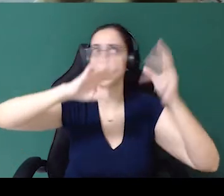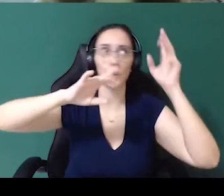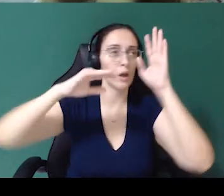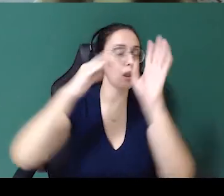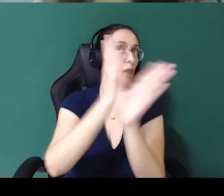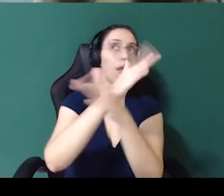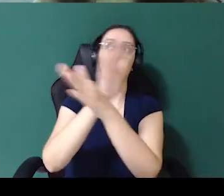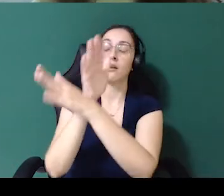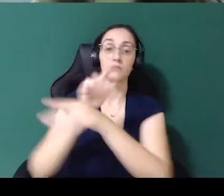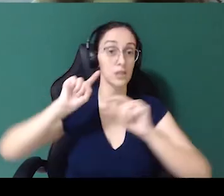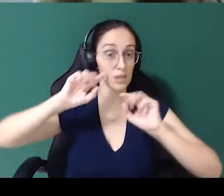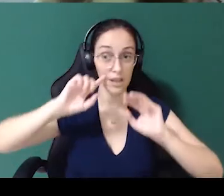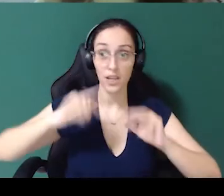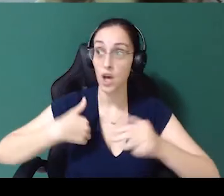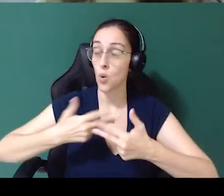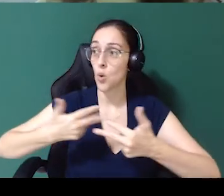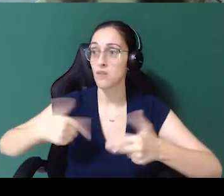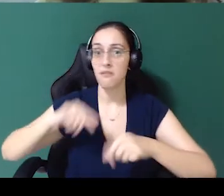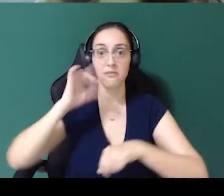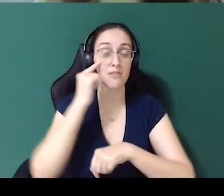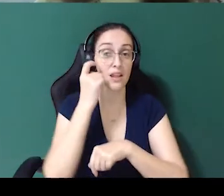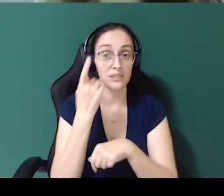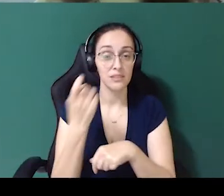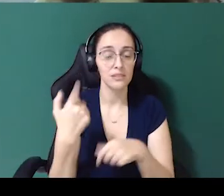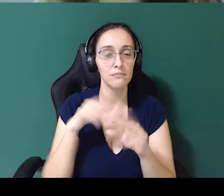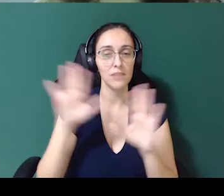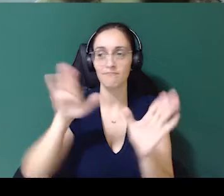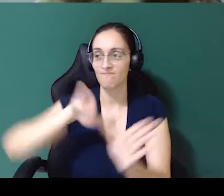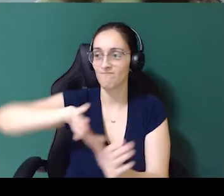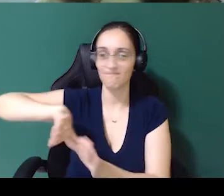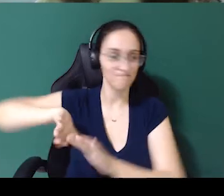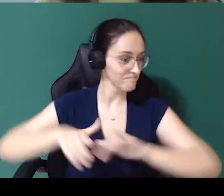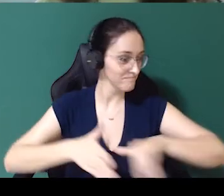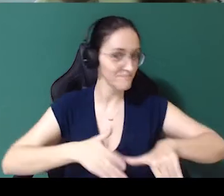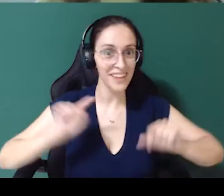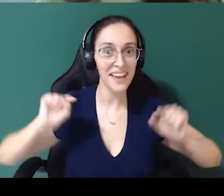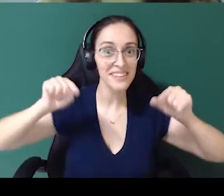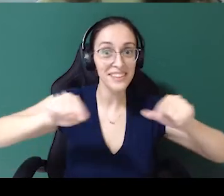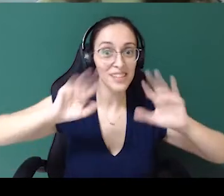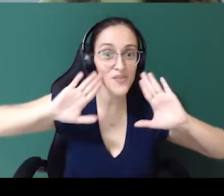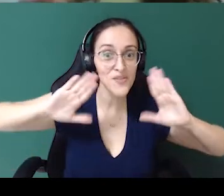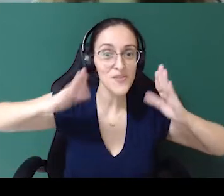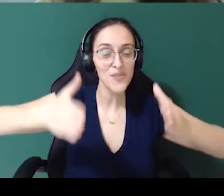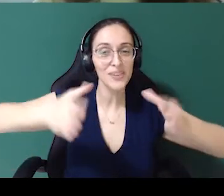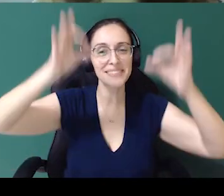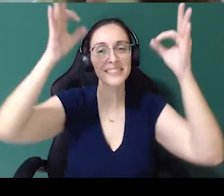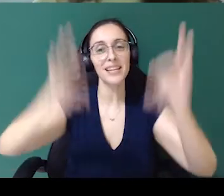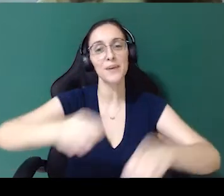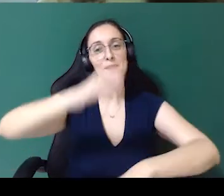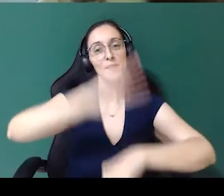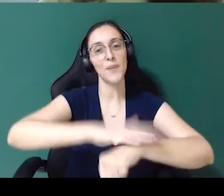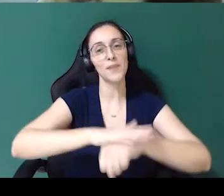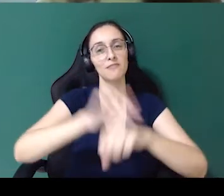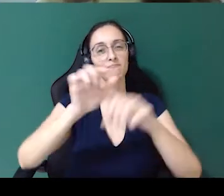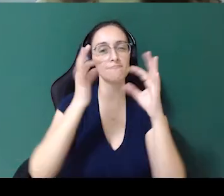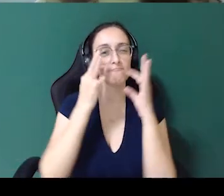de coisas super interessantes para você fazer nesse momento, mas se você está aqui, eu tenho certeza que esse é o momento de você